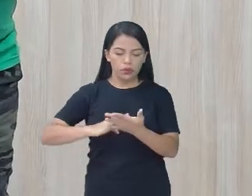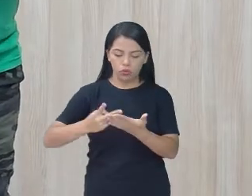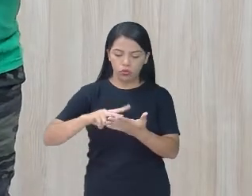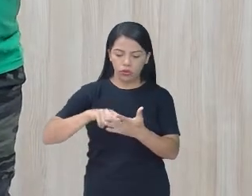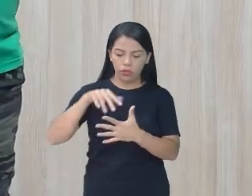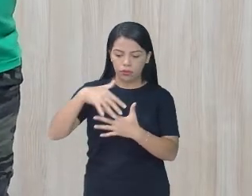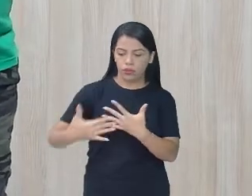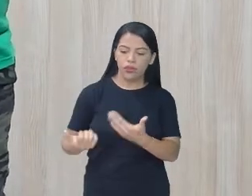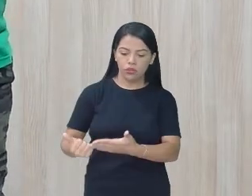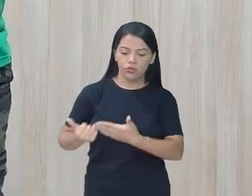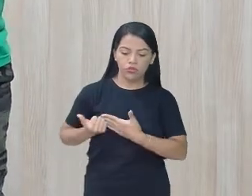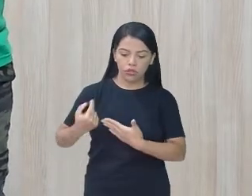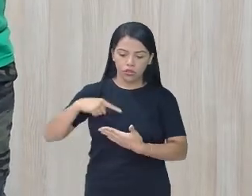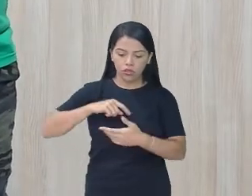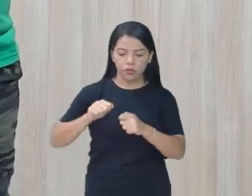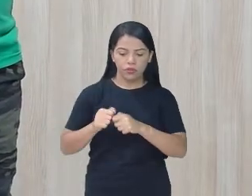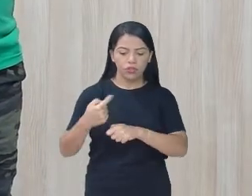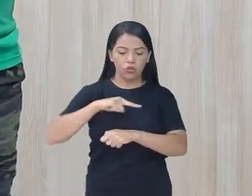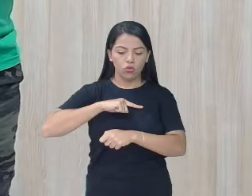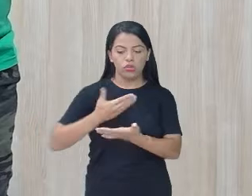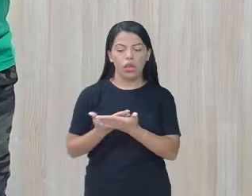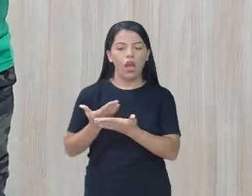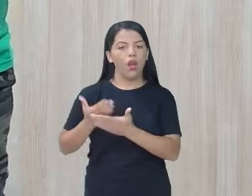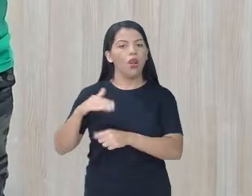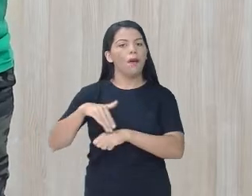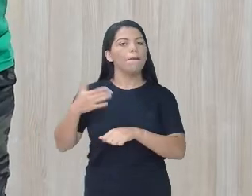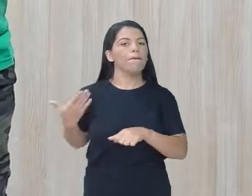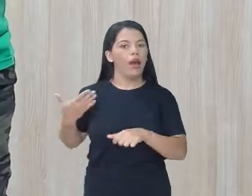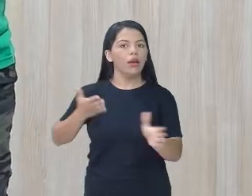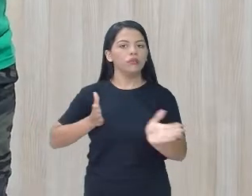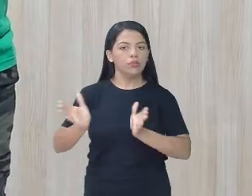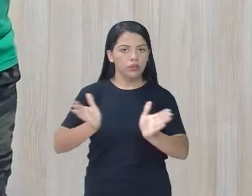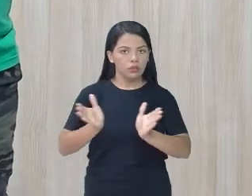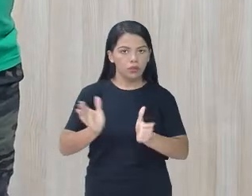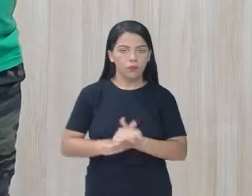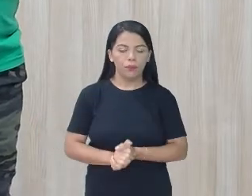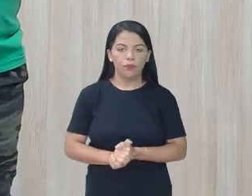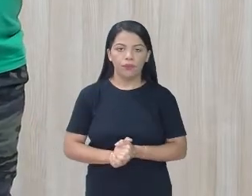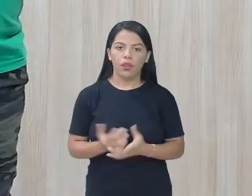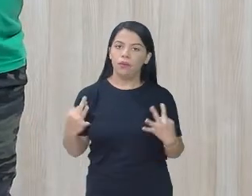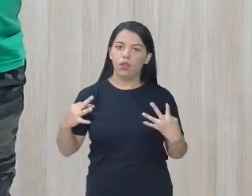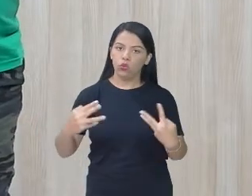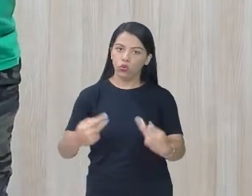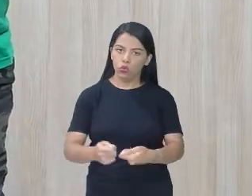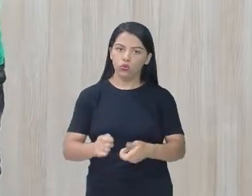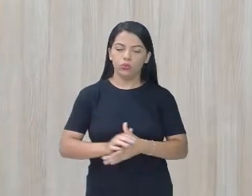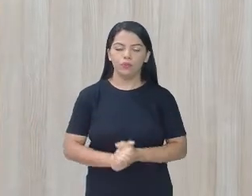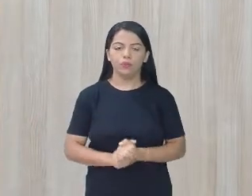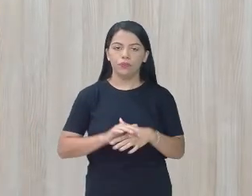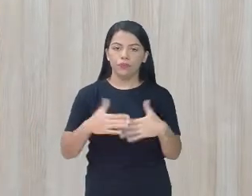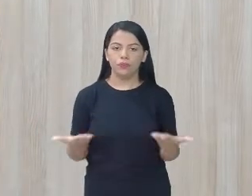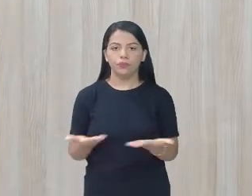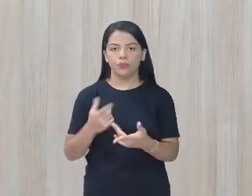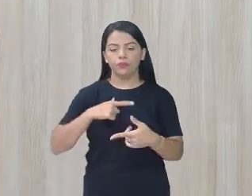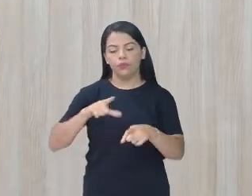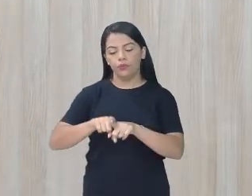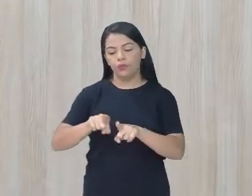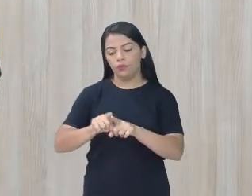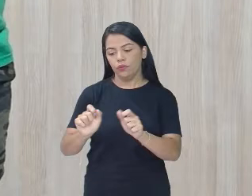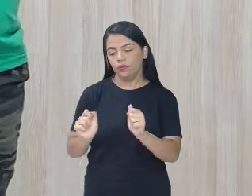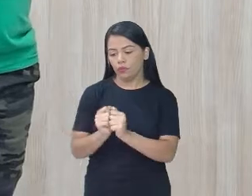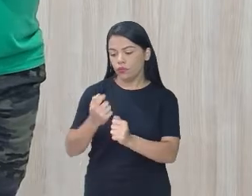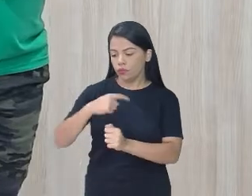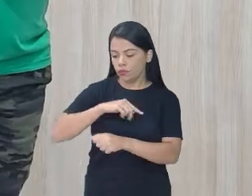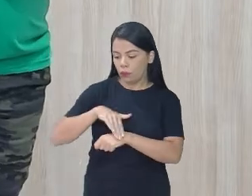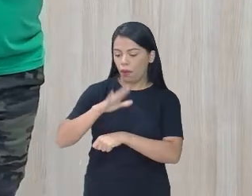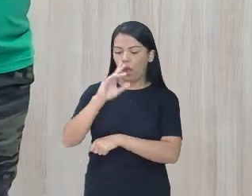de Libras, nos ajudam aqui para que as nossas aulas se tornem mais acessíveis para todos e todas. Hoje nós temos também, mais uma